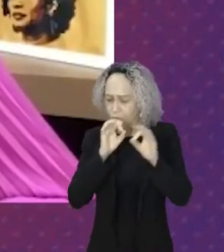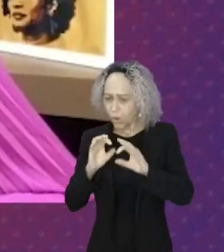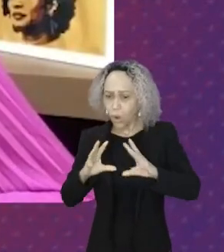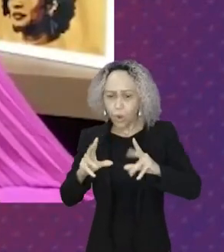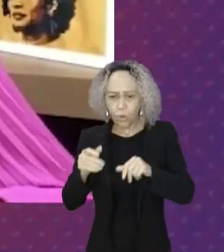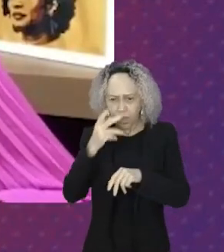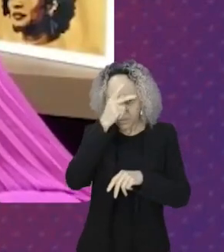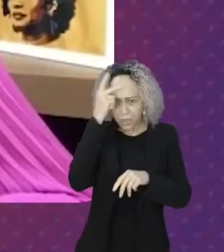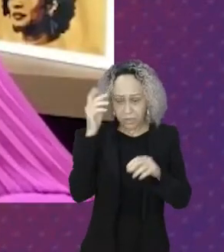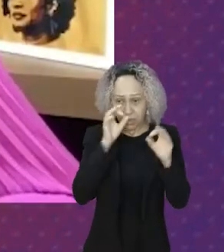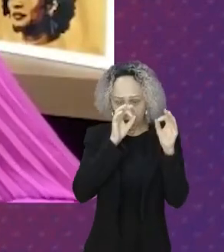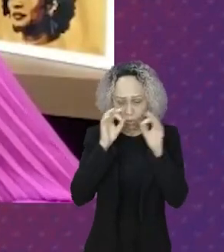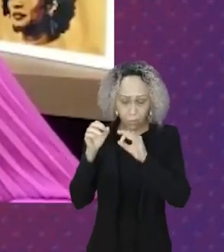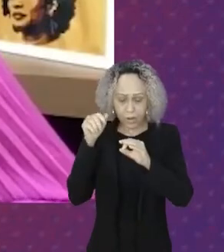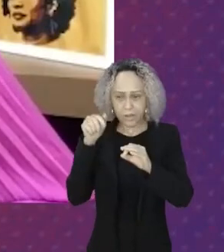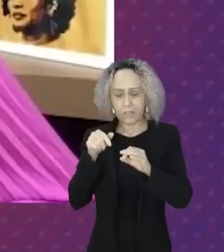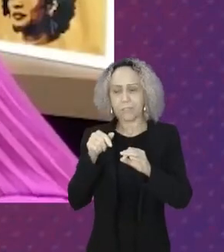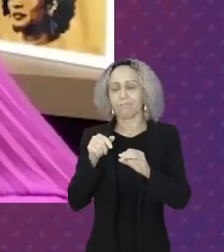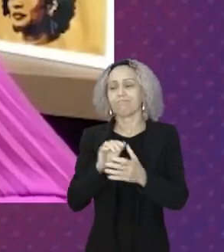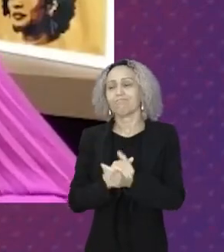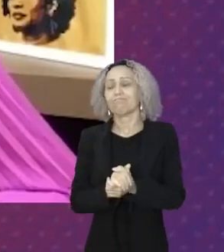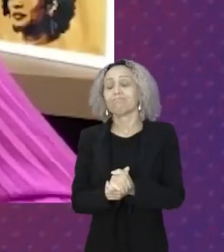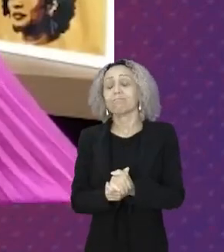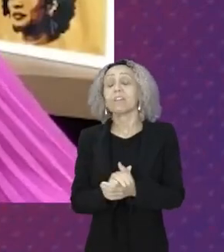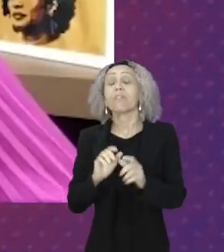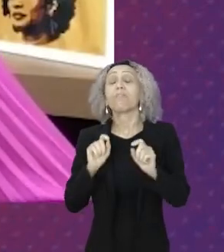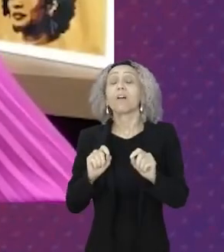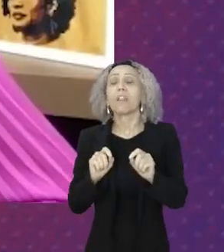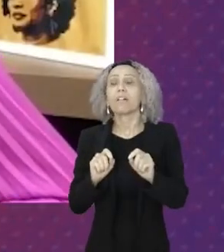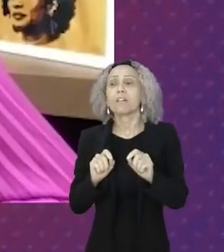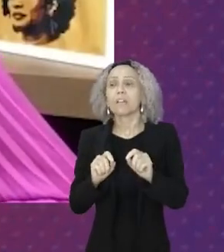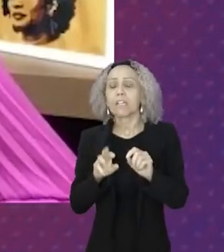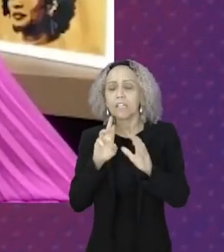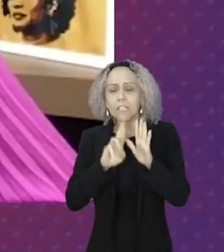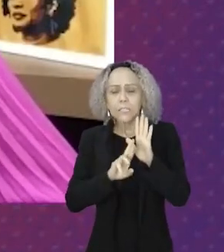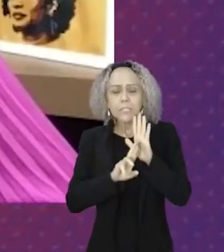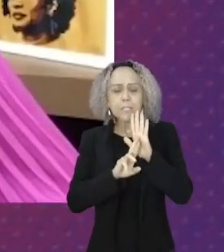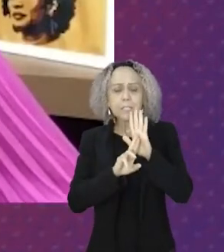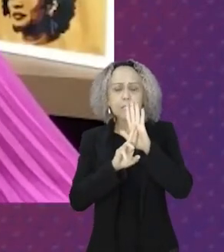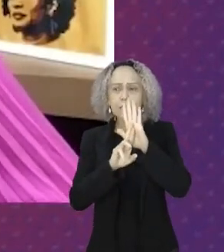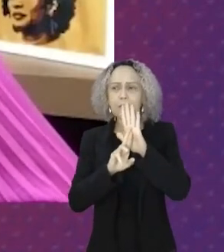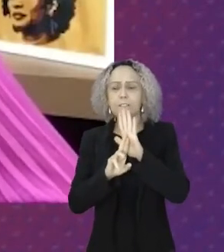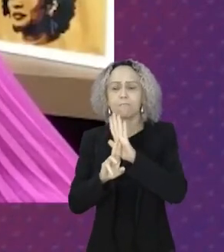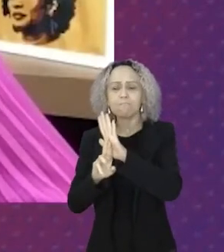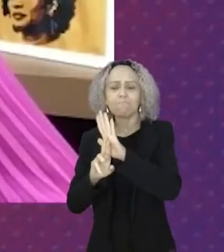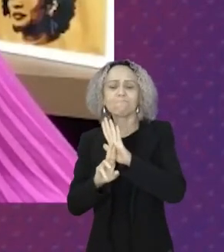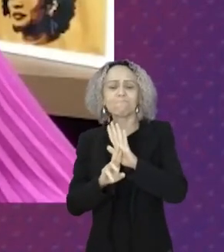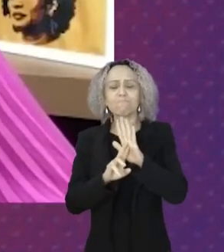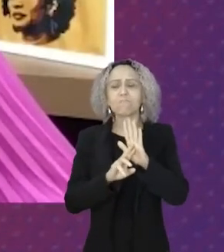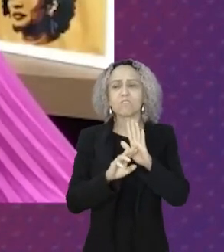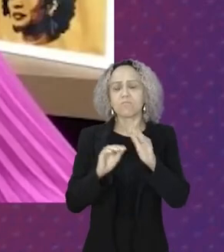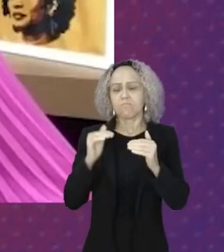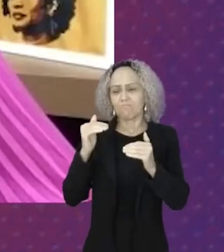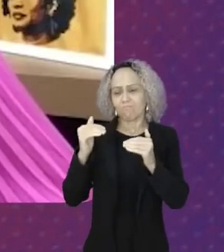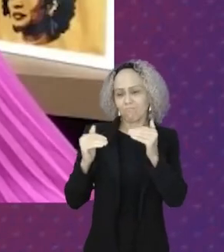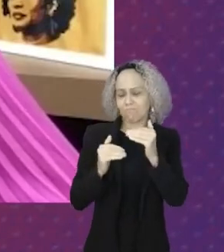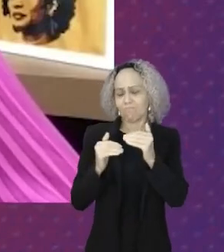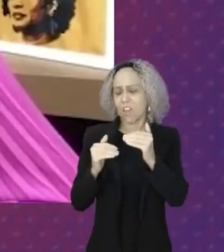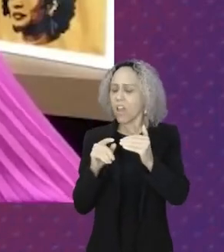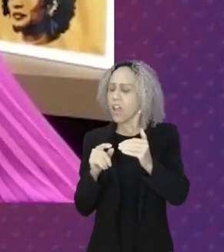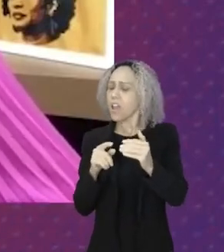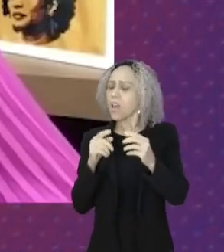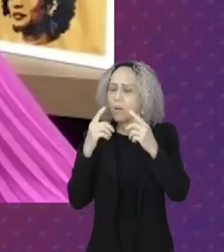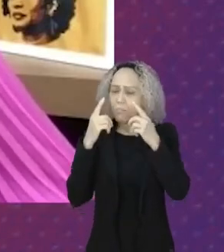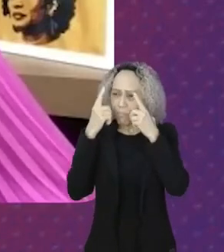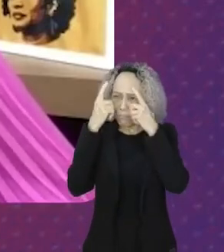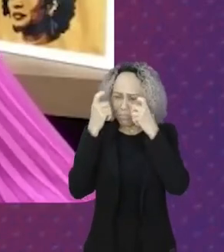estão acompanhando, que falar de subrepresentação é um tipo de violência, falar das agressões verbais